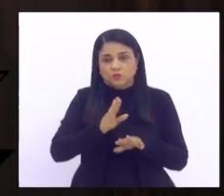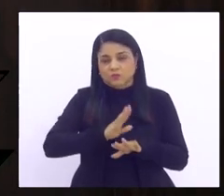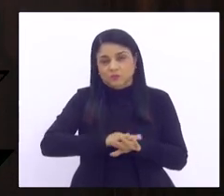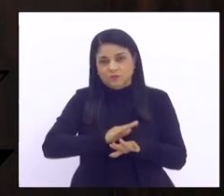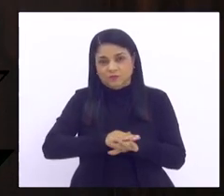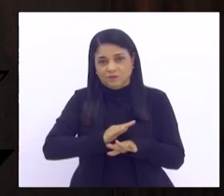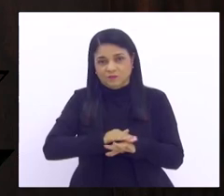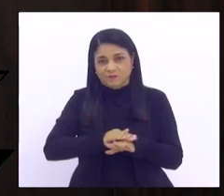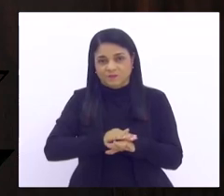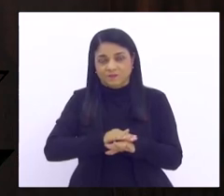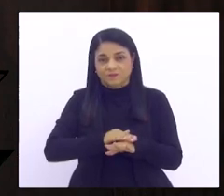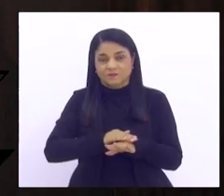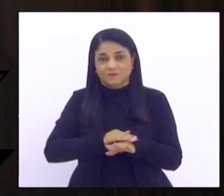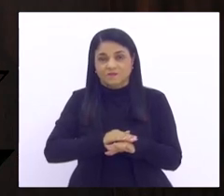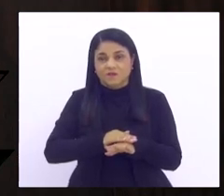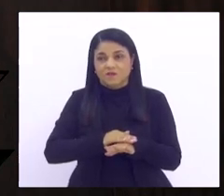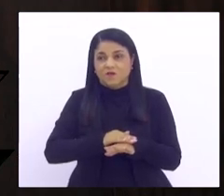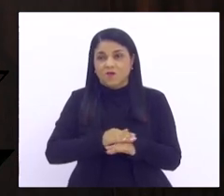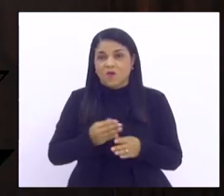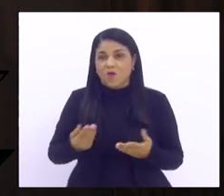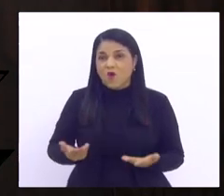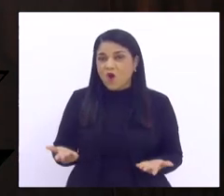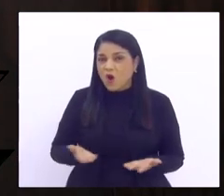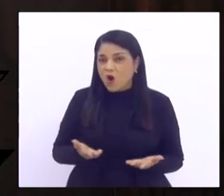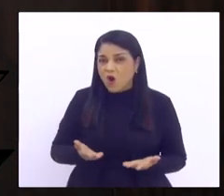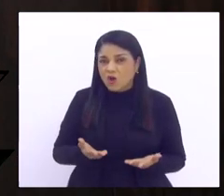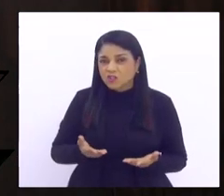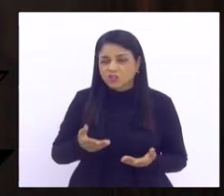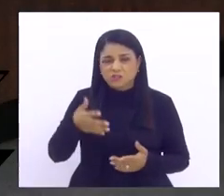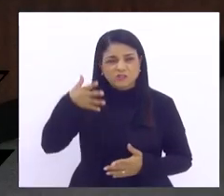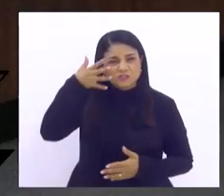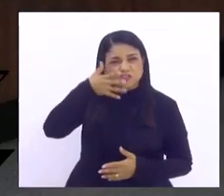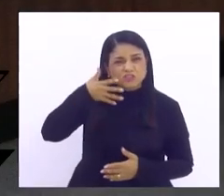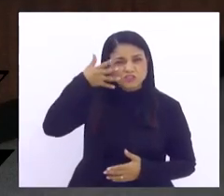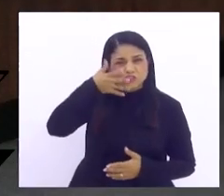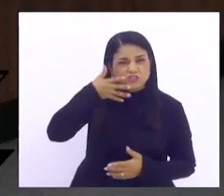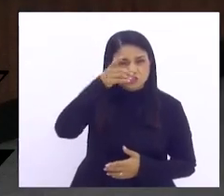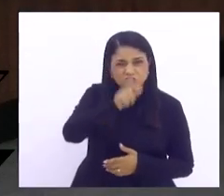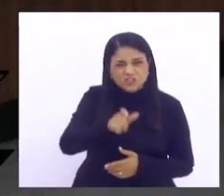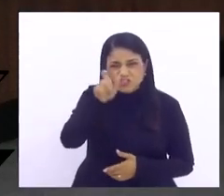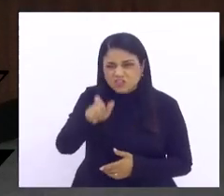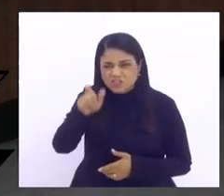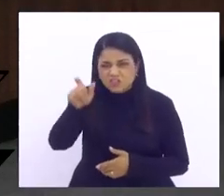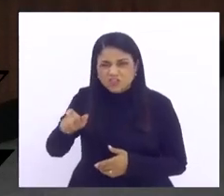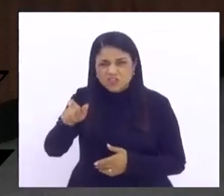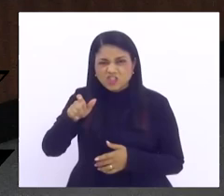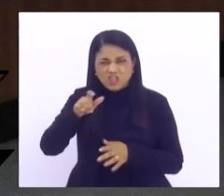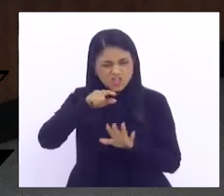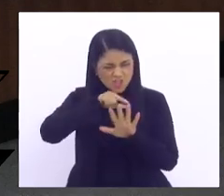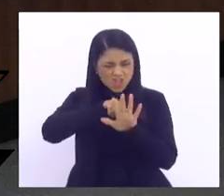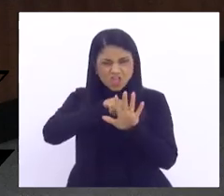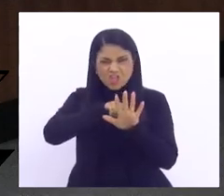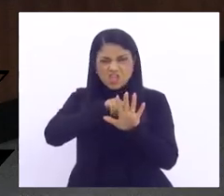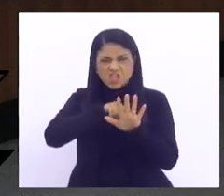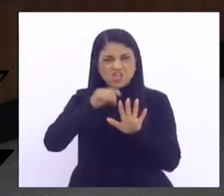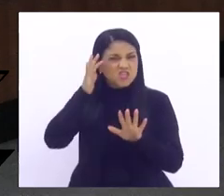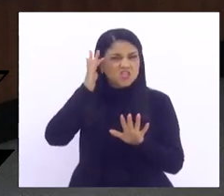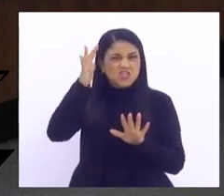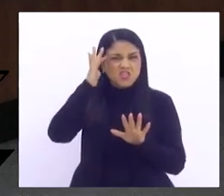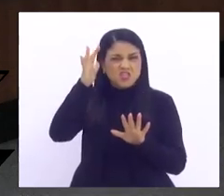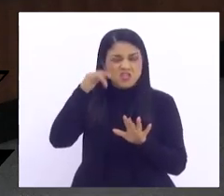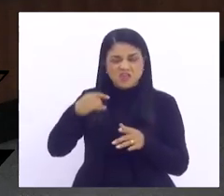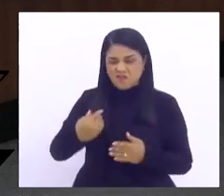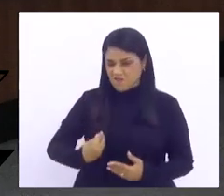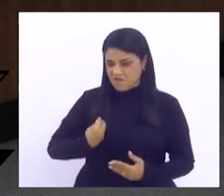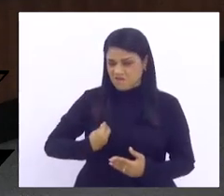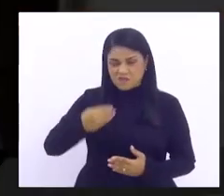Então, estes que estão nos vendo por aí, parem com esse discurso ideológico em dizer que a vida da mãe importa